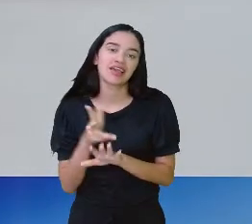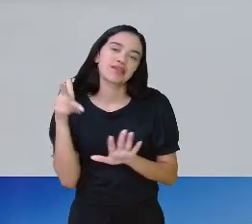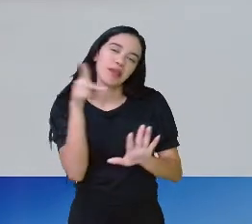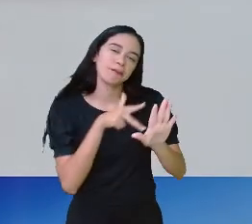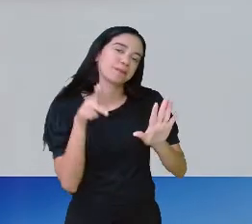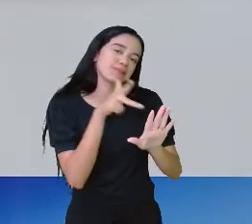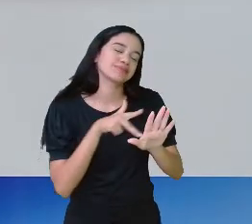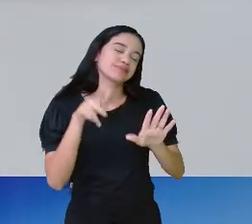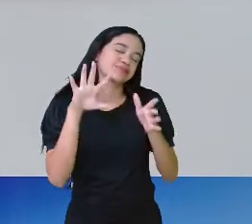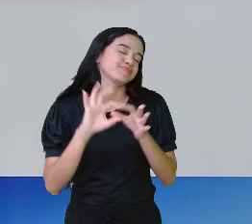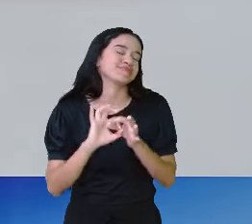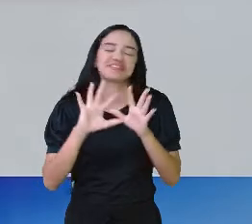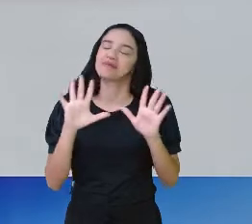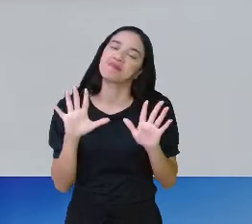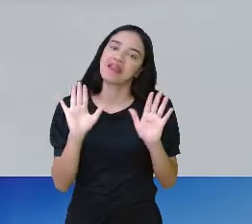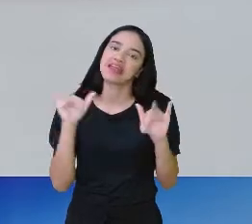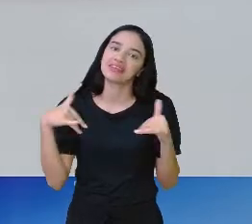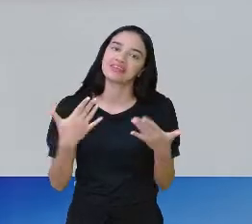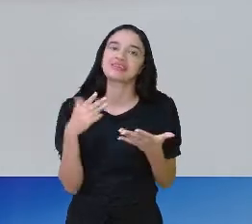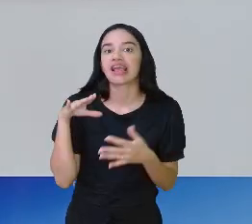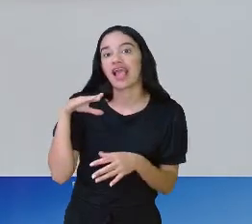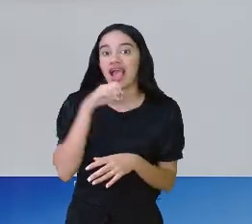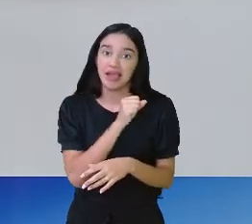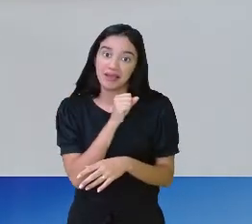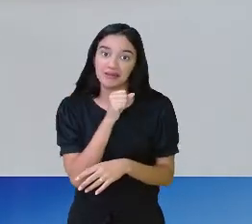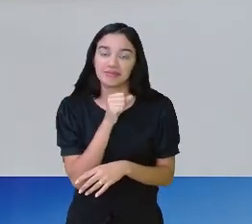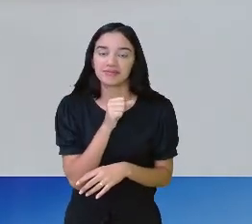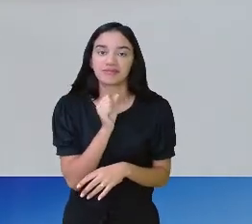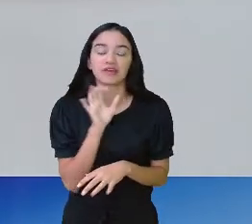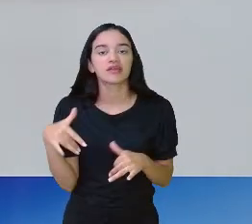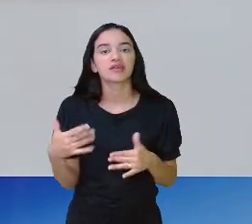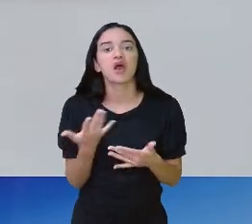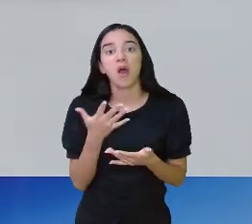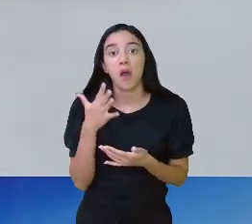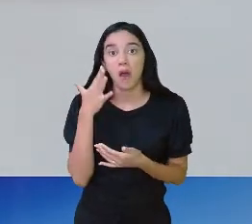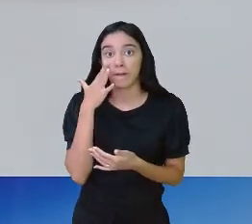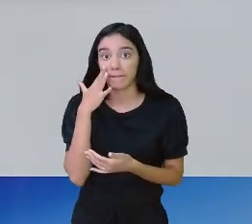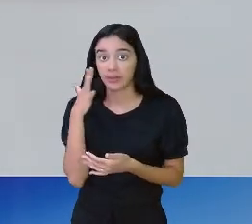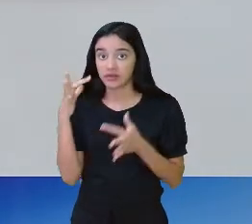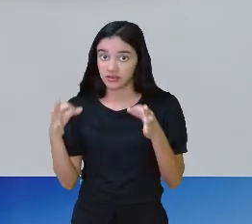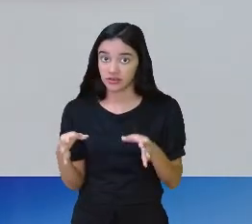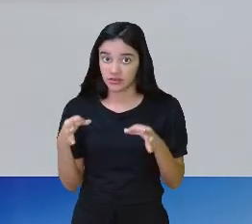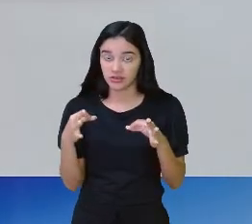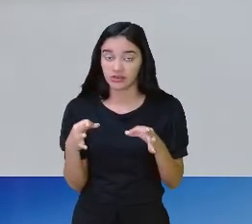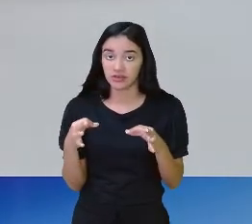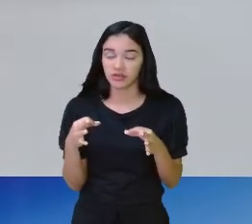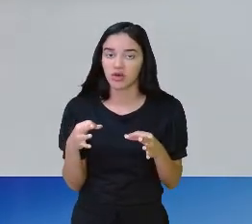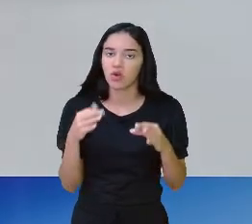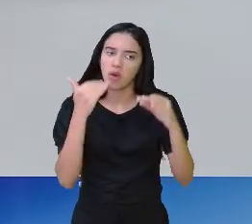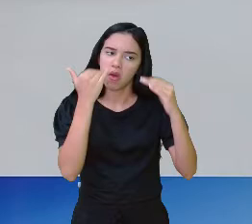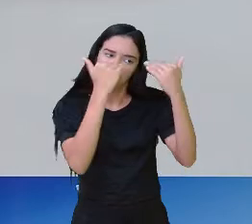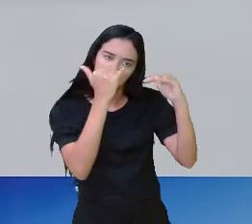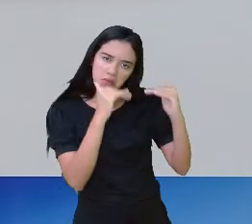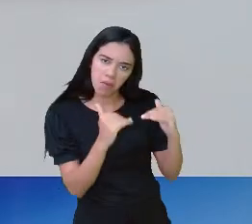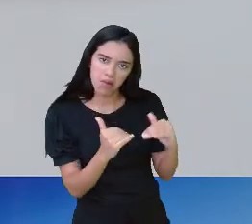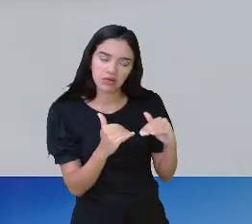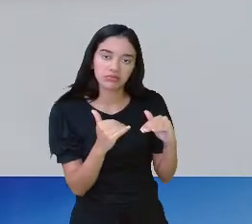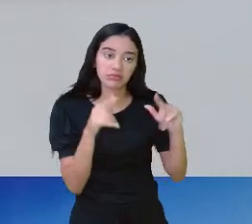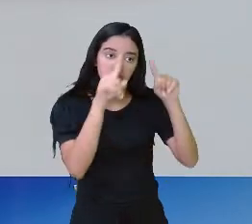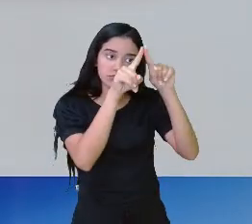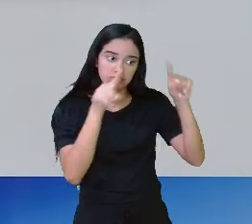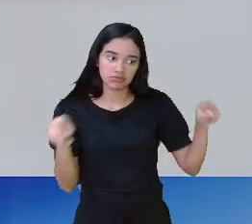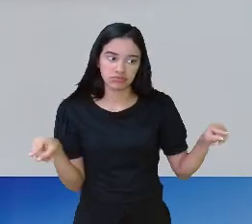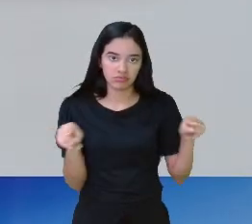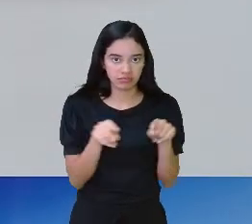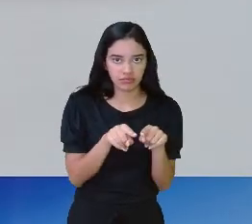não deixa, então eu vou ter que me adiantar aqui. Pessoal, presta atenção nos elementos dessa minha